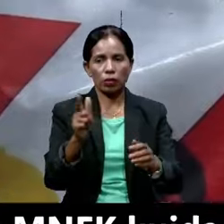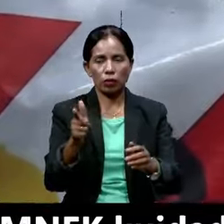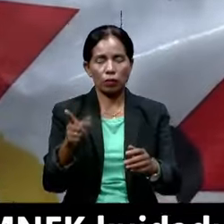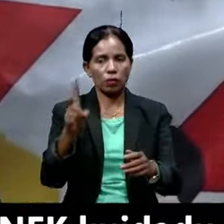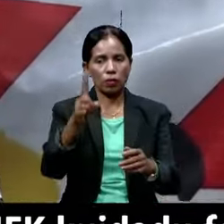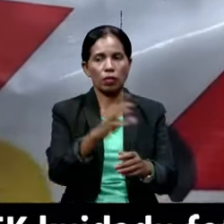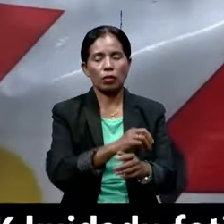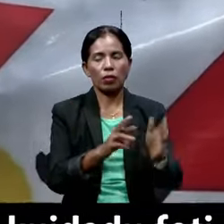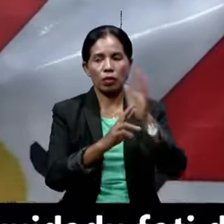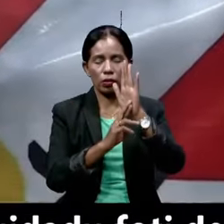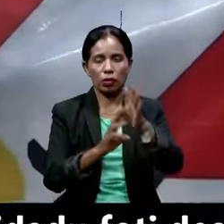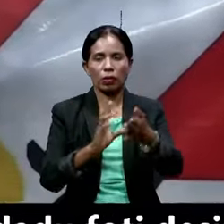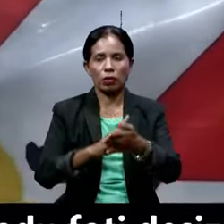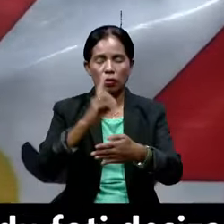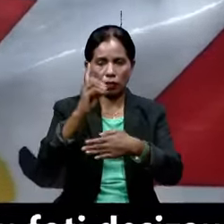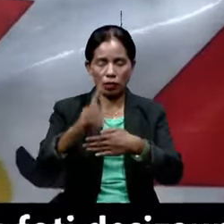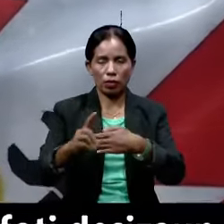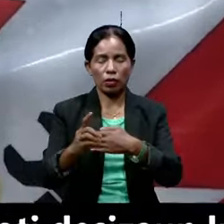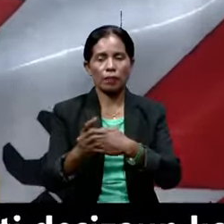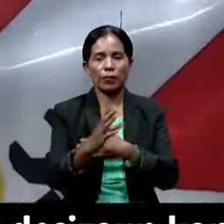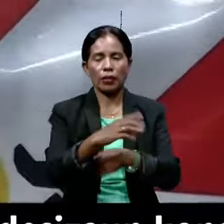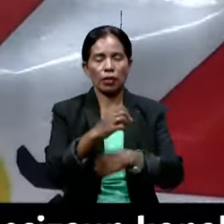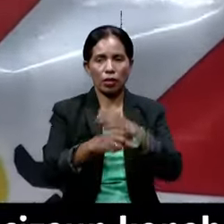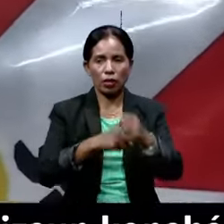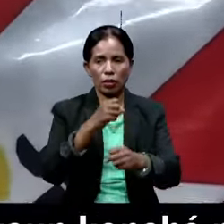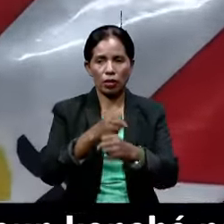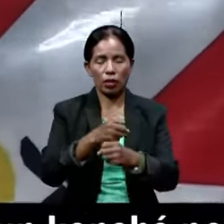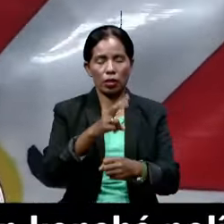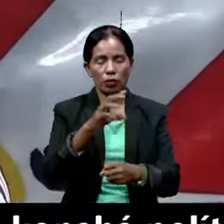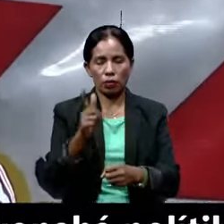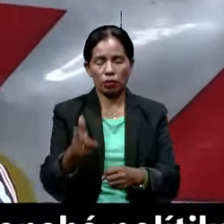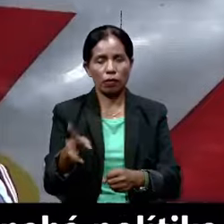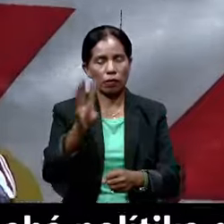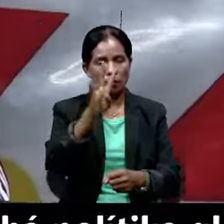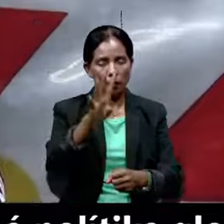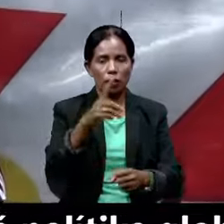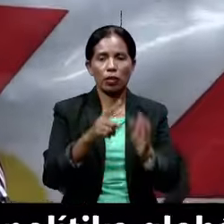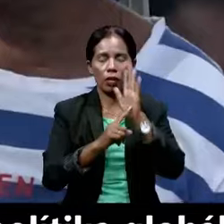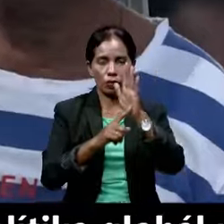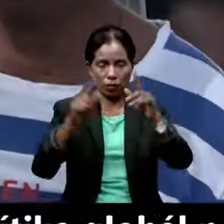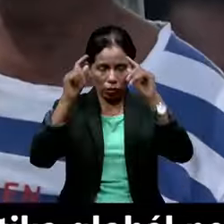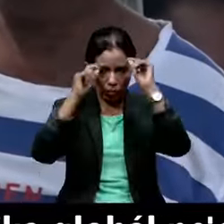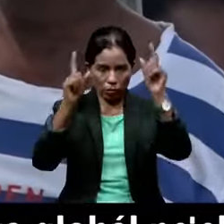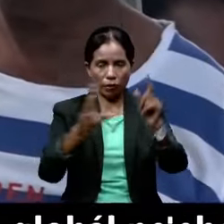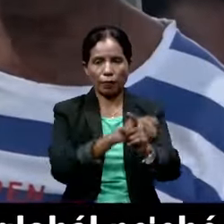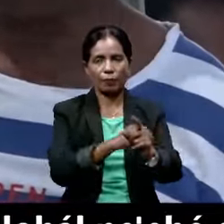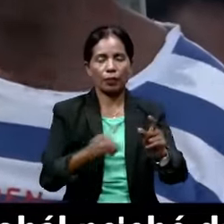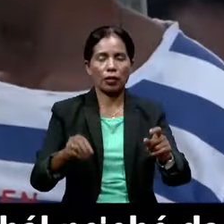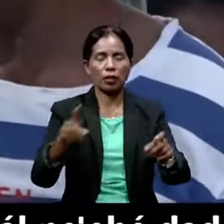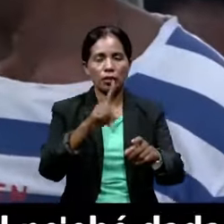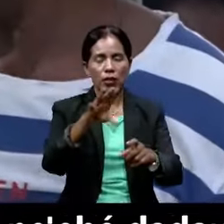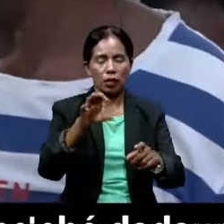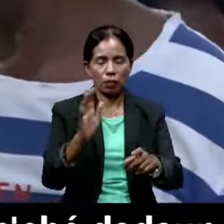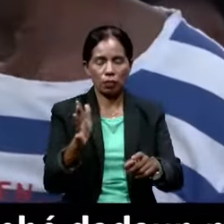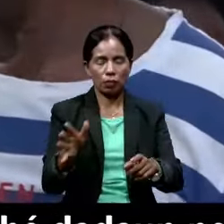tui relatório desenvolvimento humano Nações Unidas Nian e a tinang riuroran sintolo riuroran restringata tudo, Timor-Leste ocupa posição atusida limano